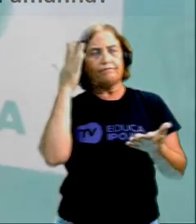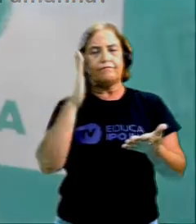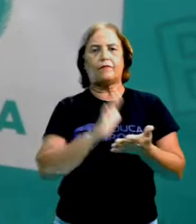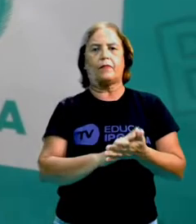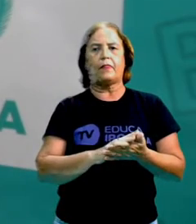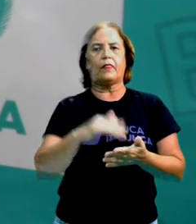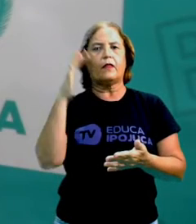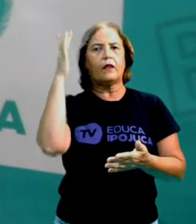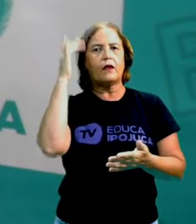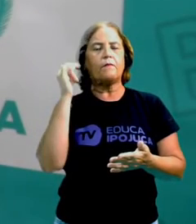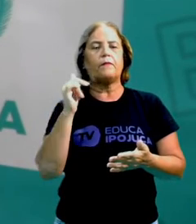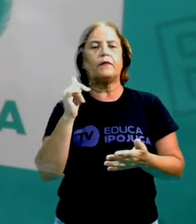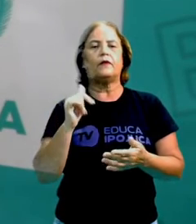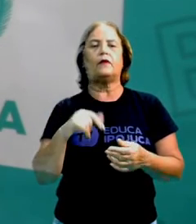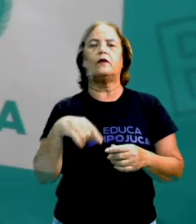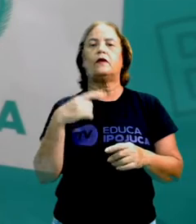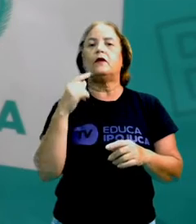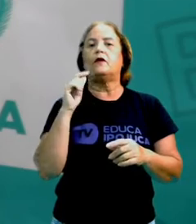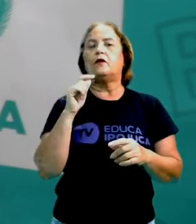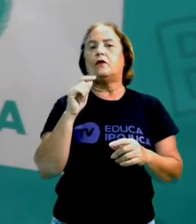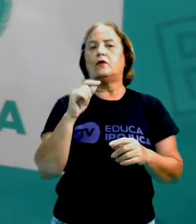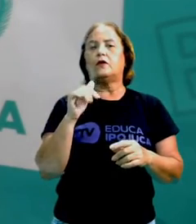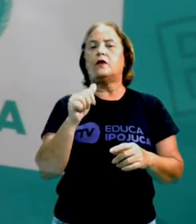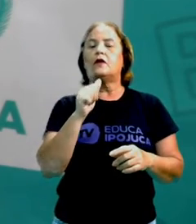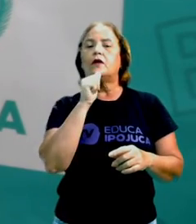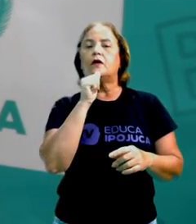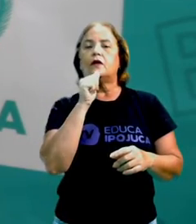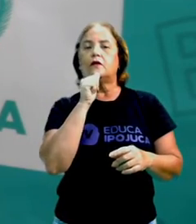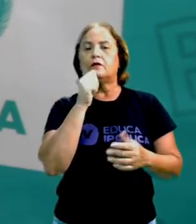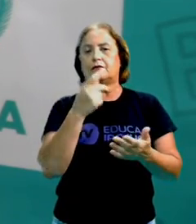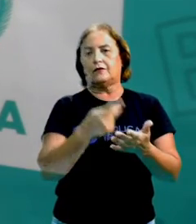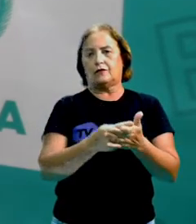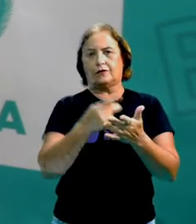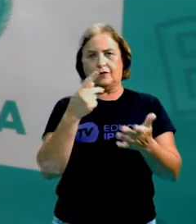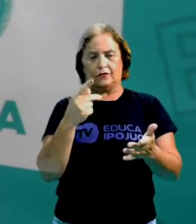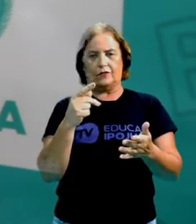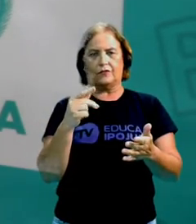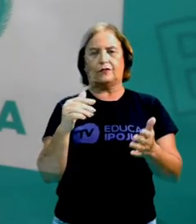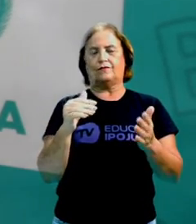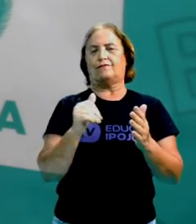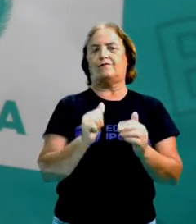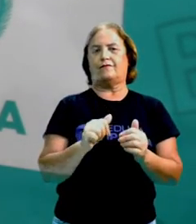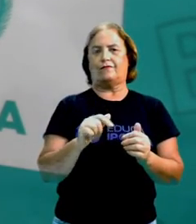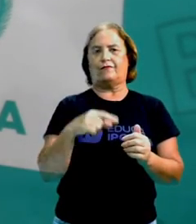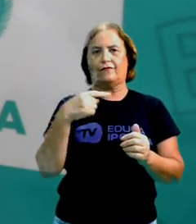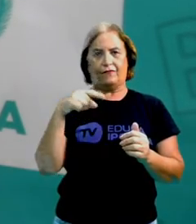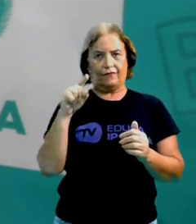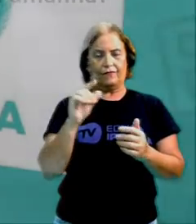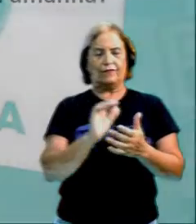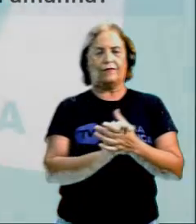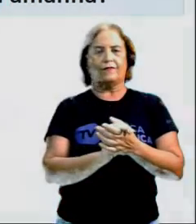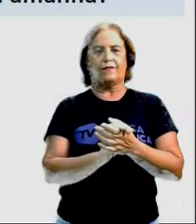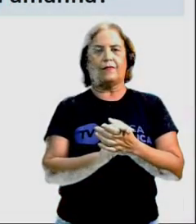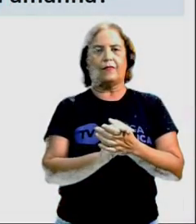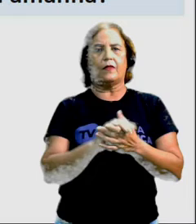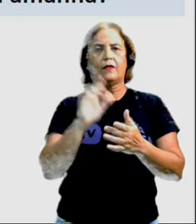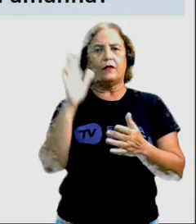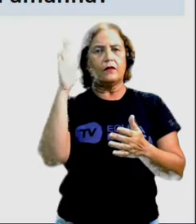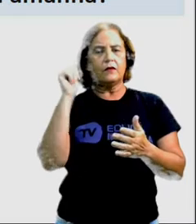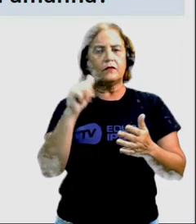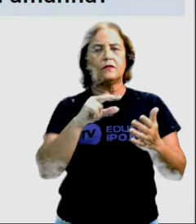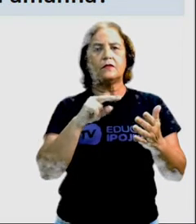Amanhã é o que ainda vai ou você e você sabe o que